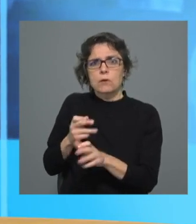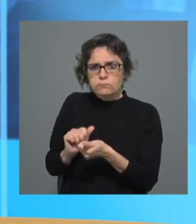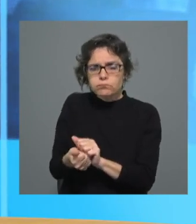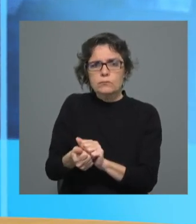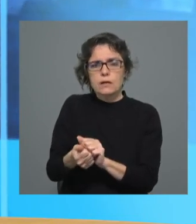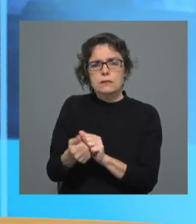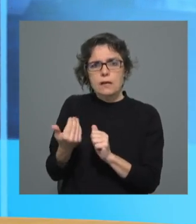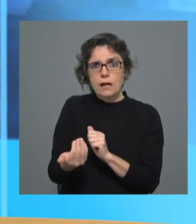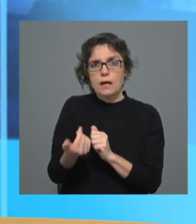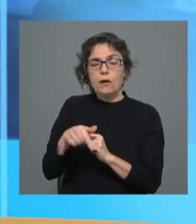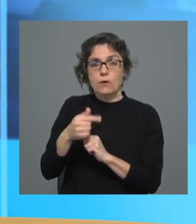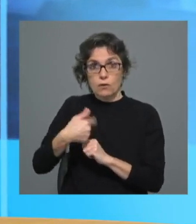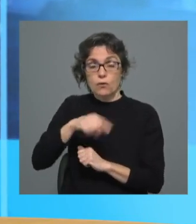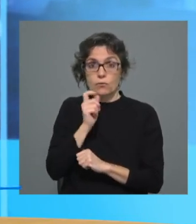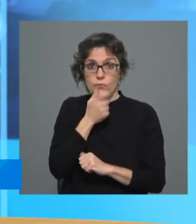compromisso não pode ser